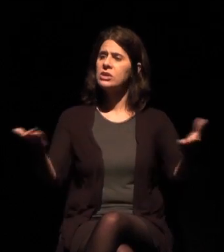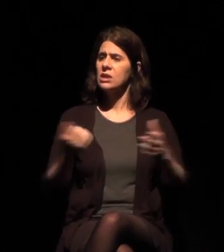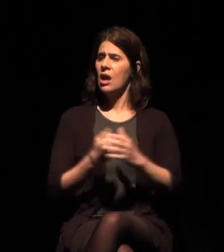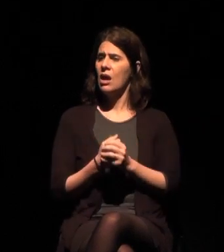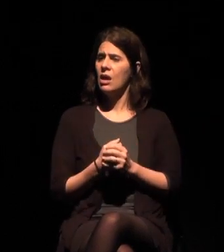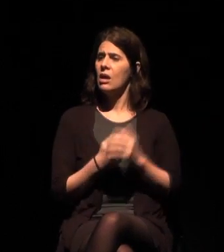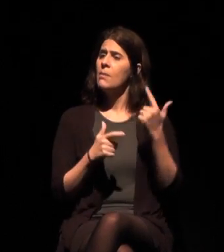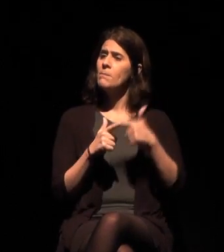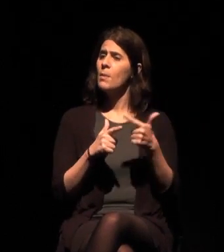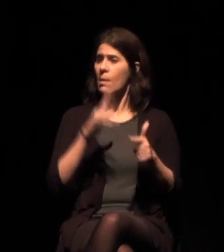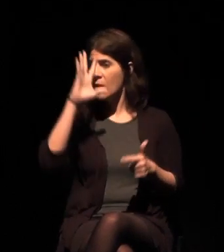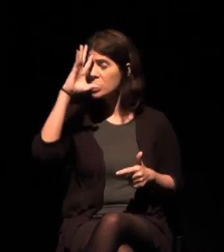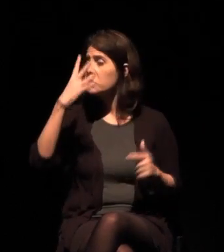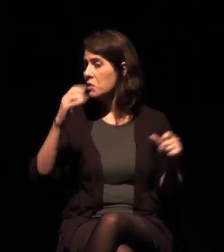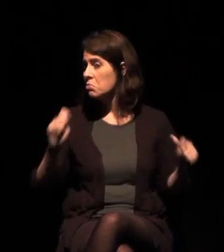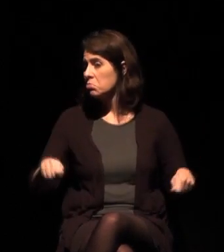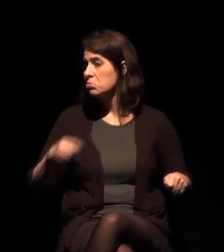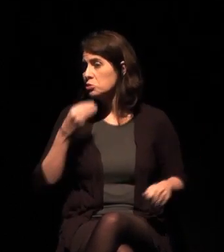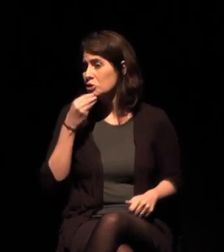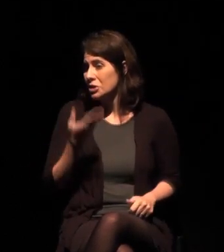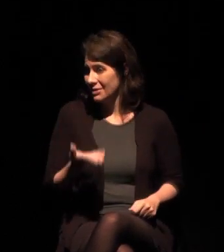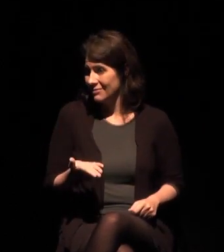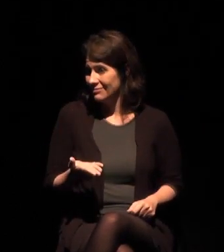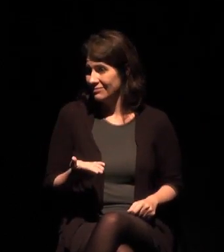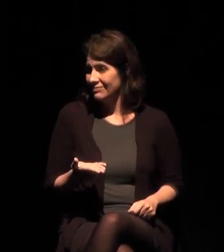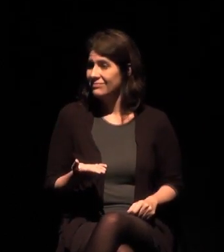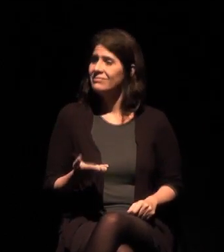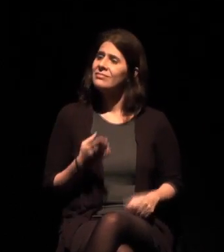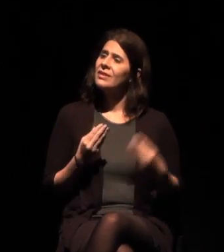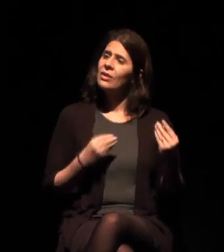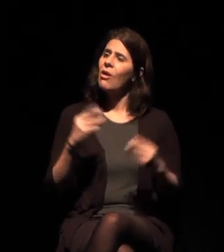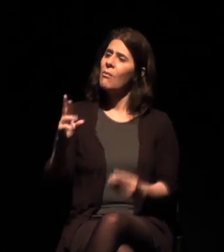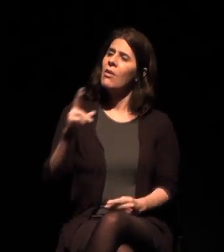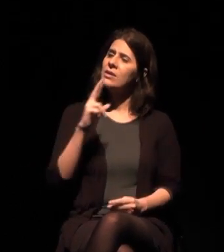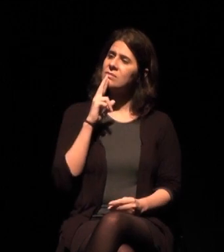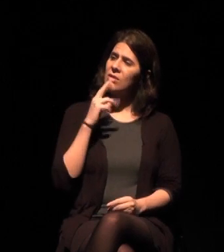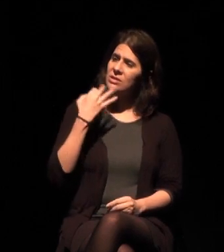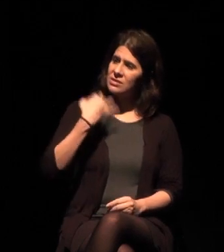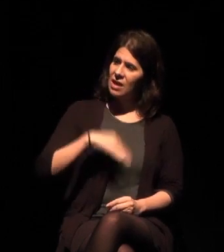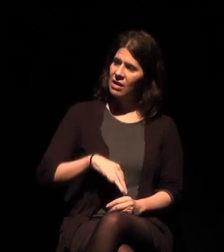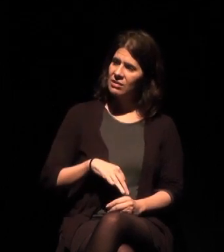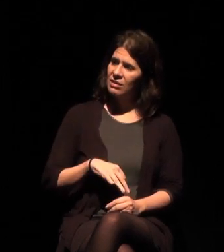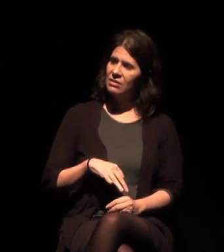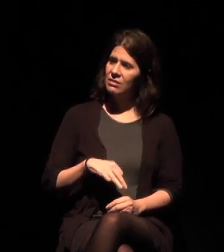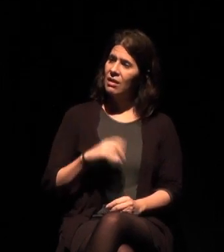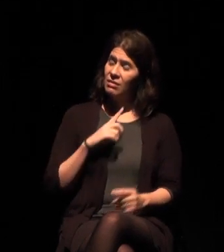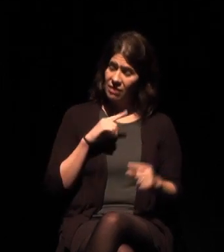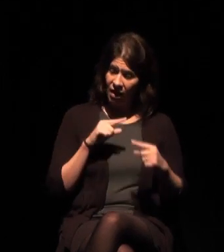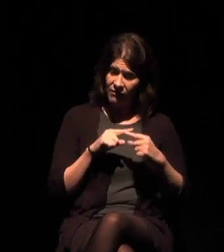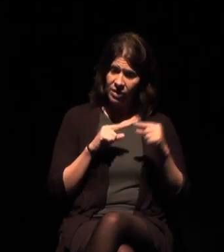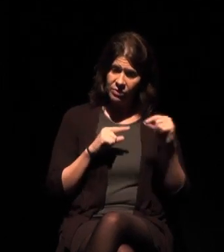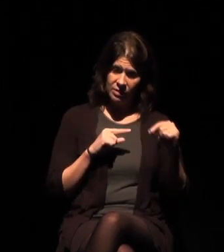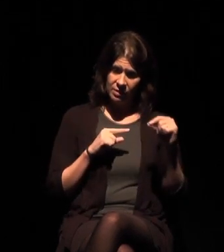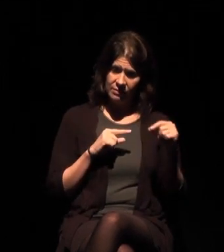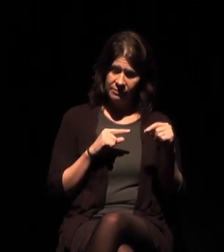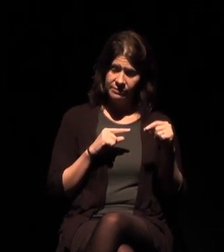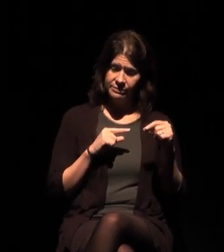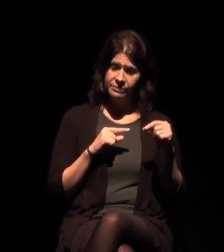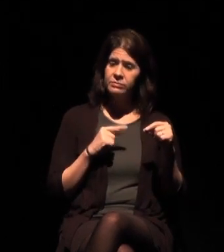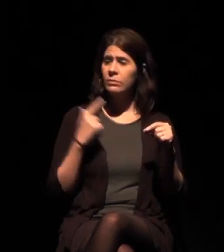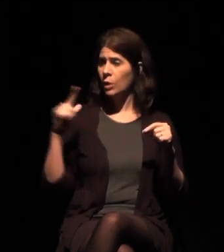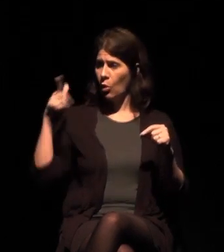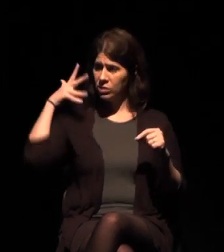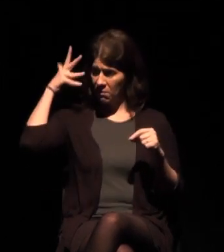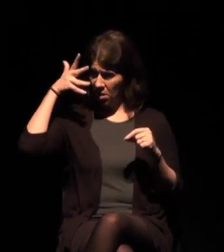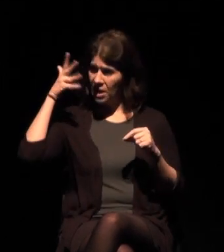problemas é que o que me parece provar uma resposta séria tem de facto muito a ver com o que ouvimos em outras palestras